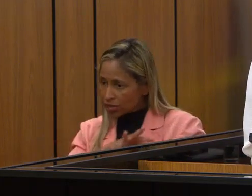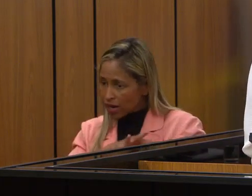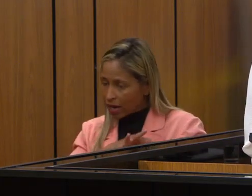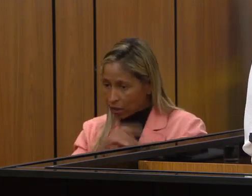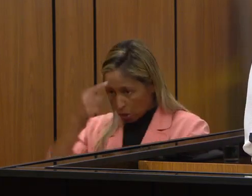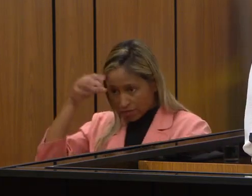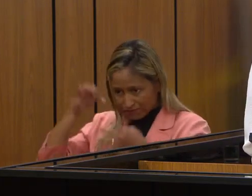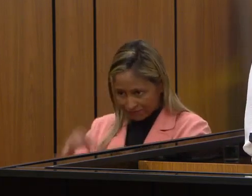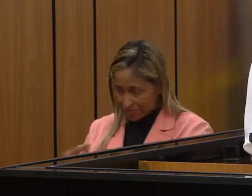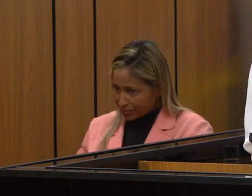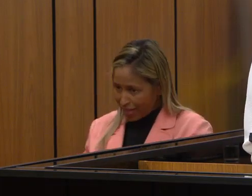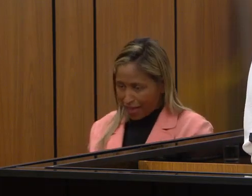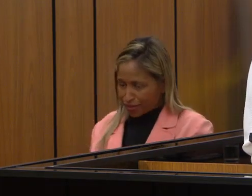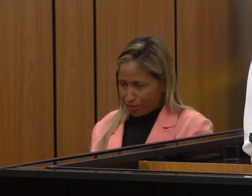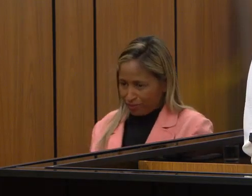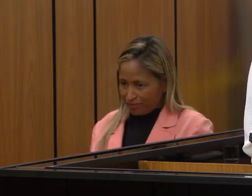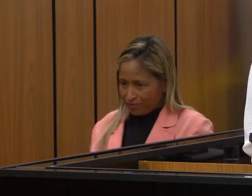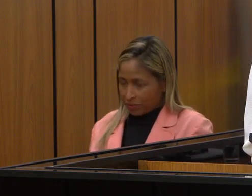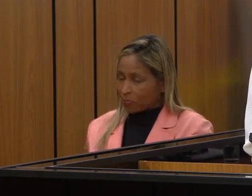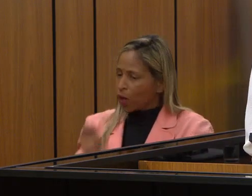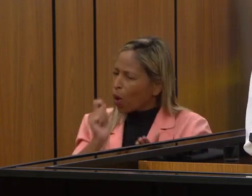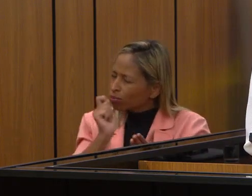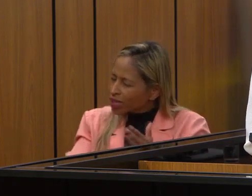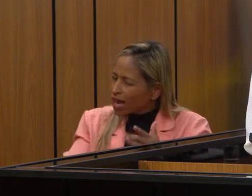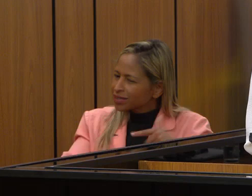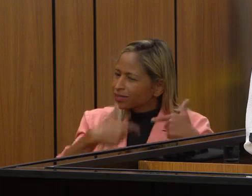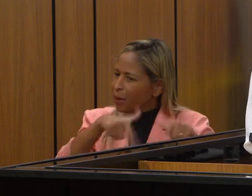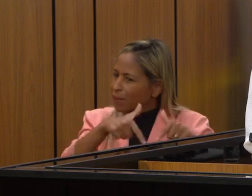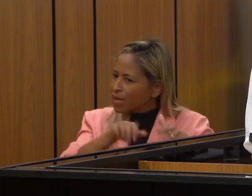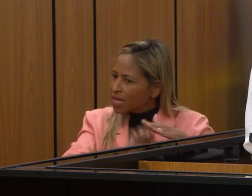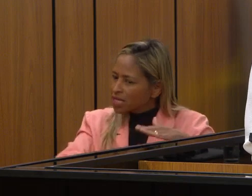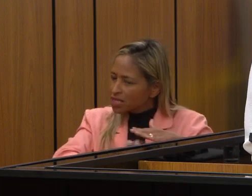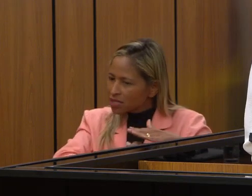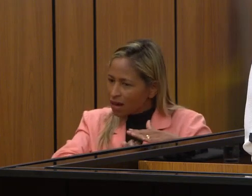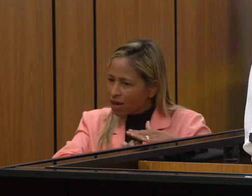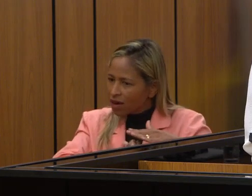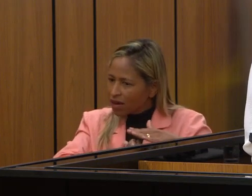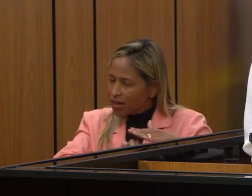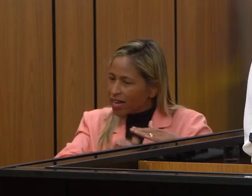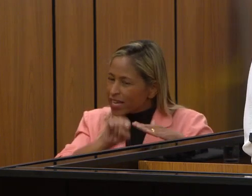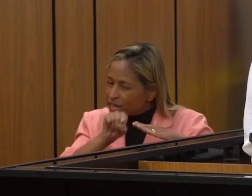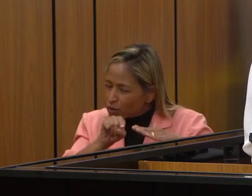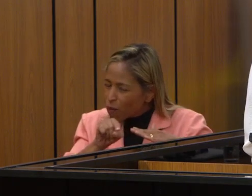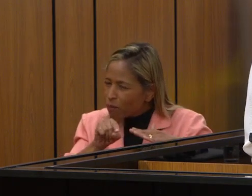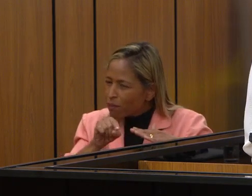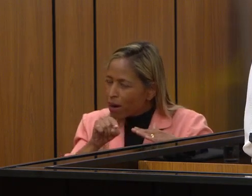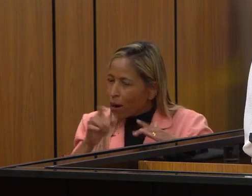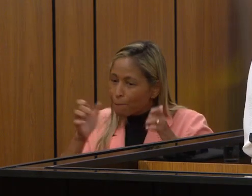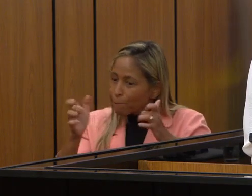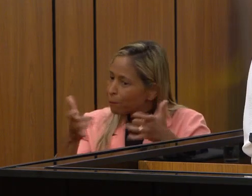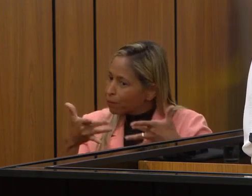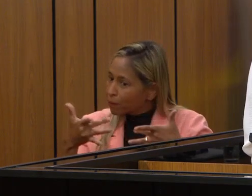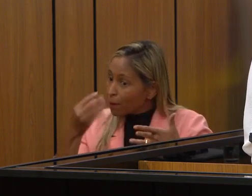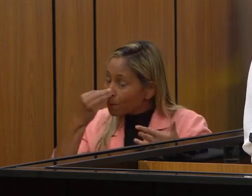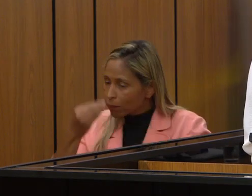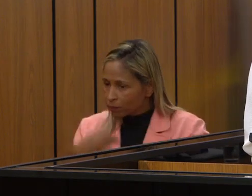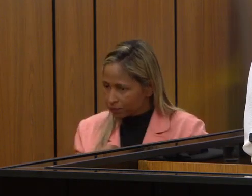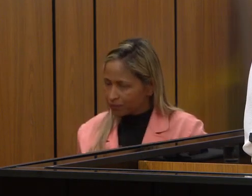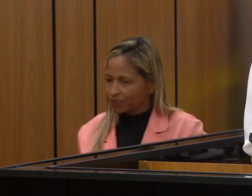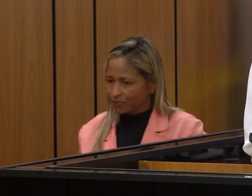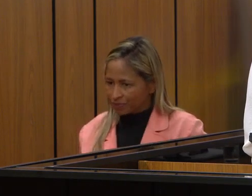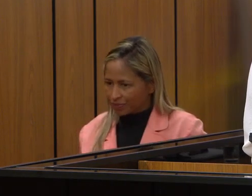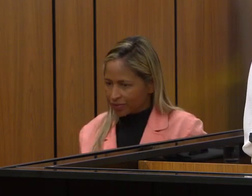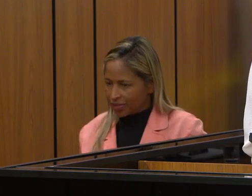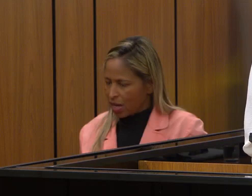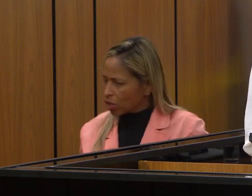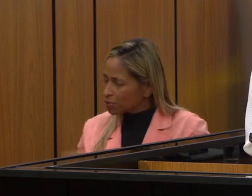honestamente né e a gente contrata um serviço e fazem isso com a gente nos abandona né Eu